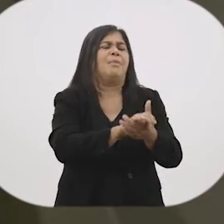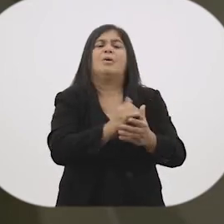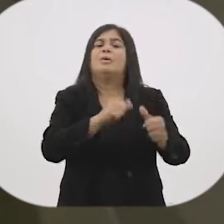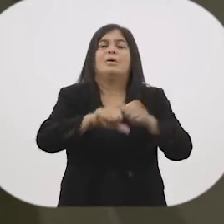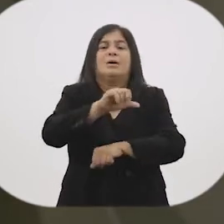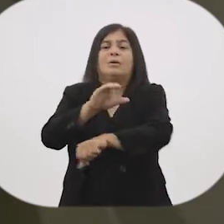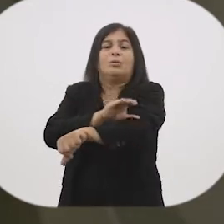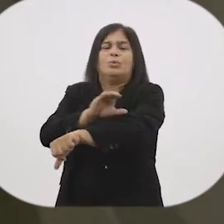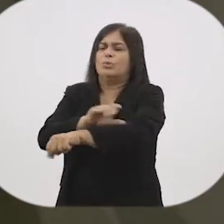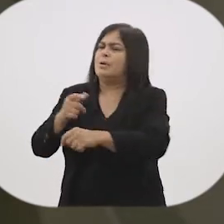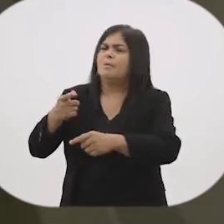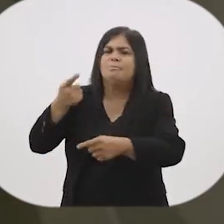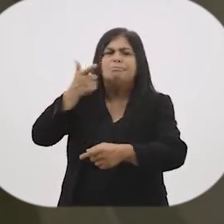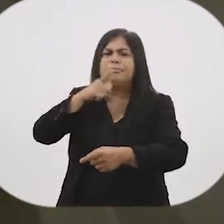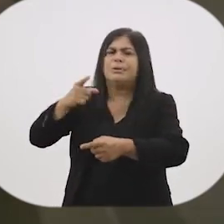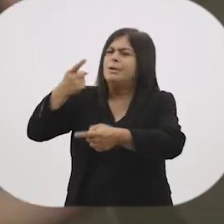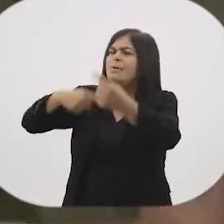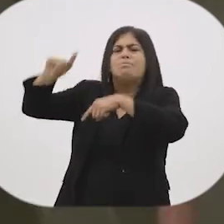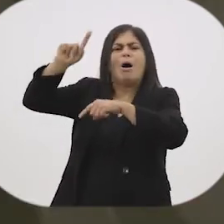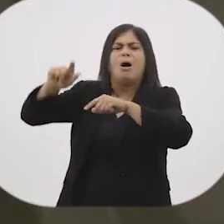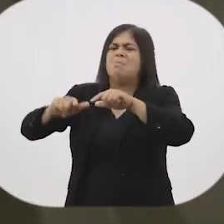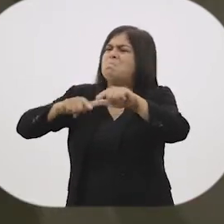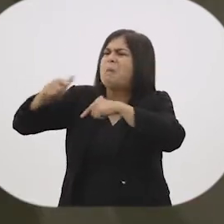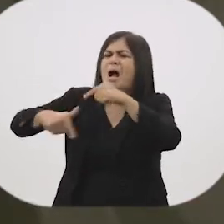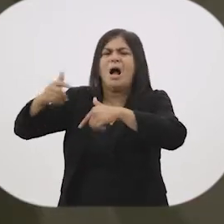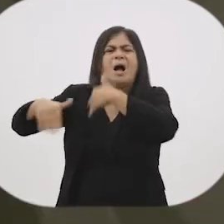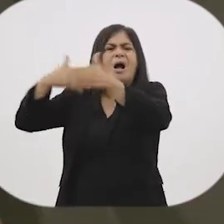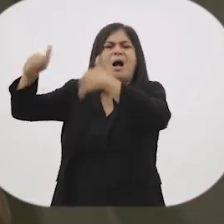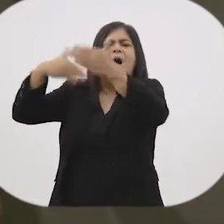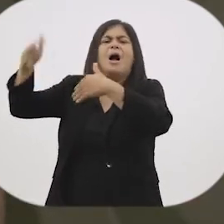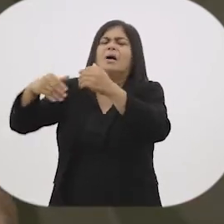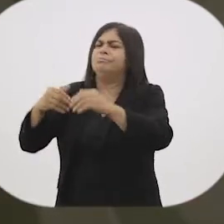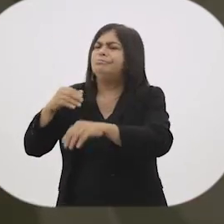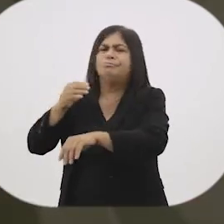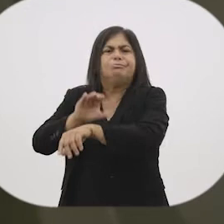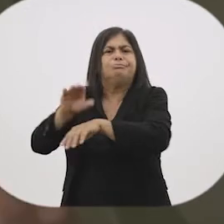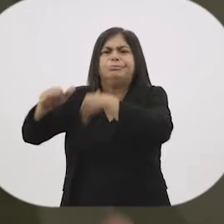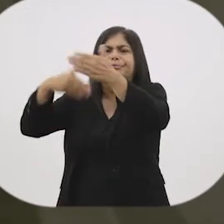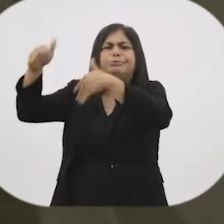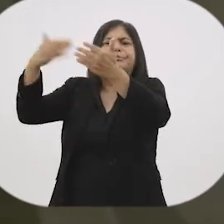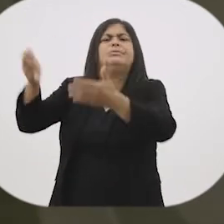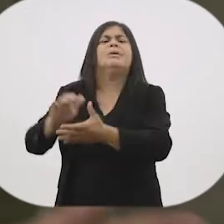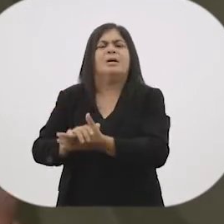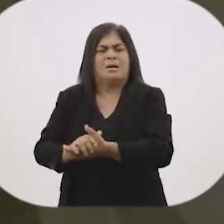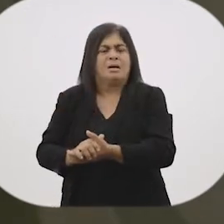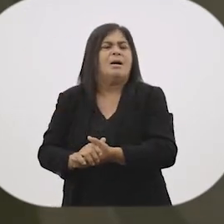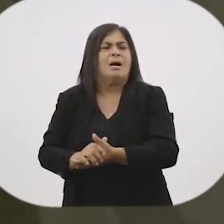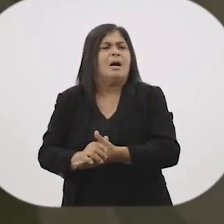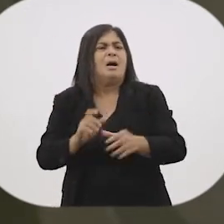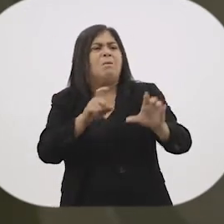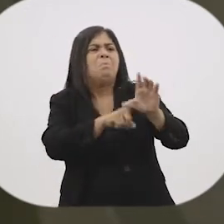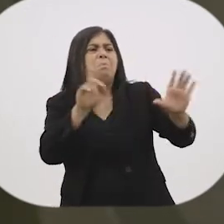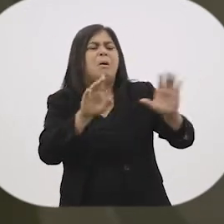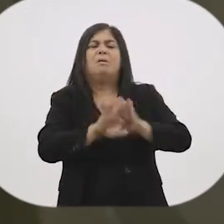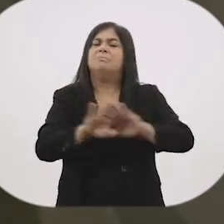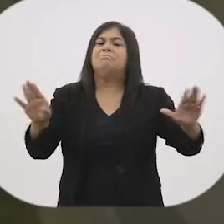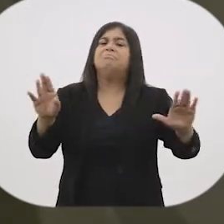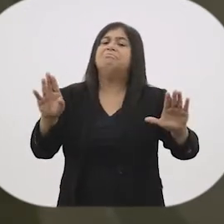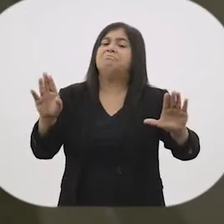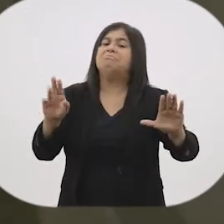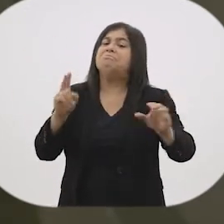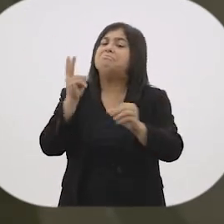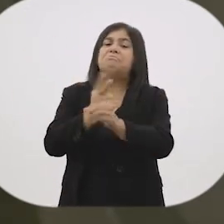ser encaminhadas para esses cursos elas começam a haver diferente a ter a sua independência financeira e saindo do ciclo da violência